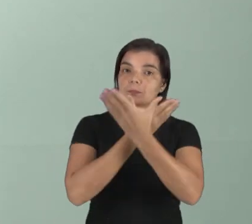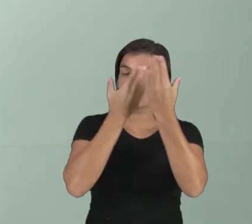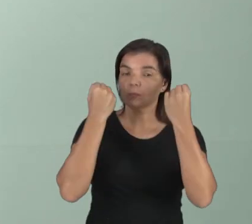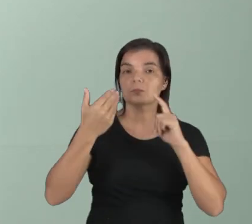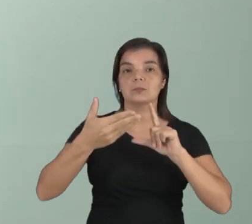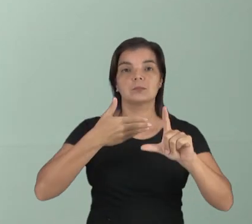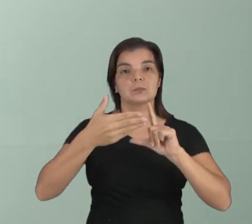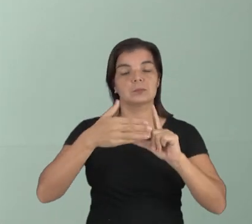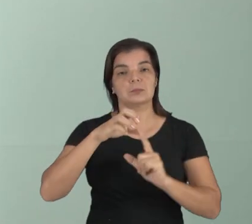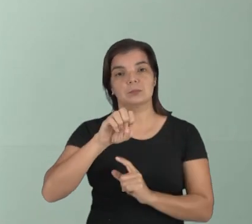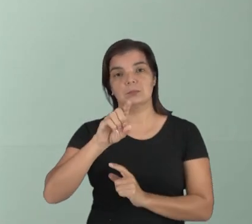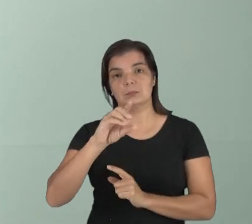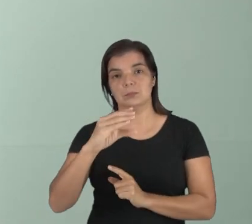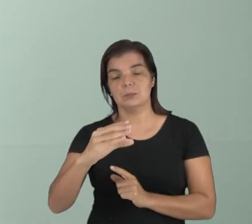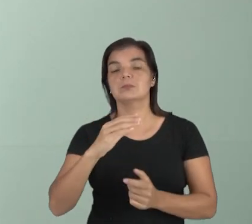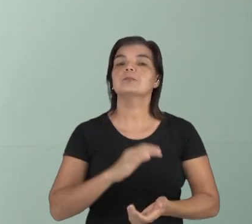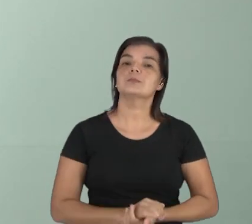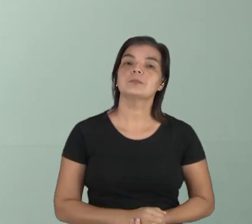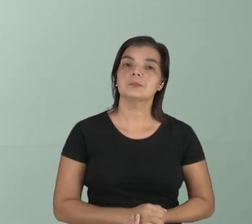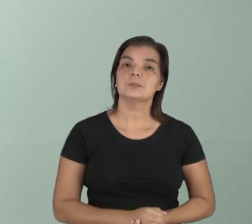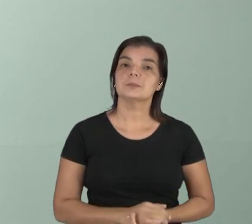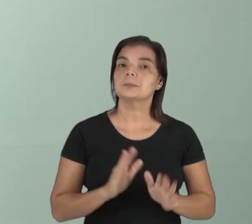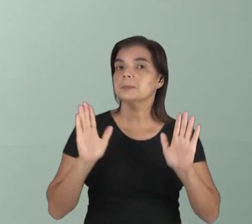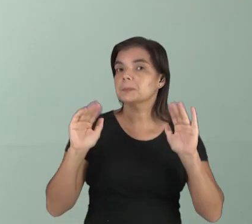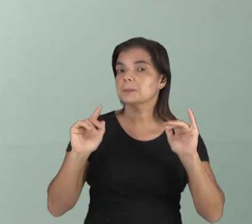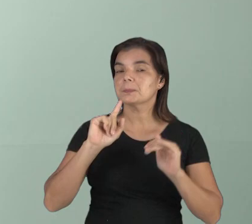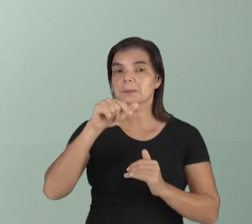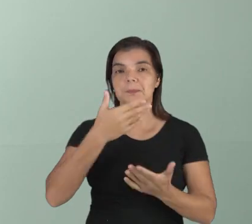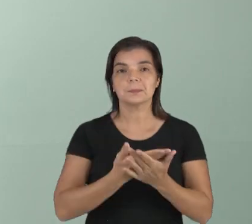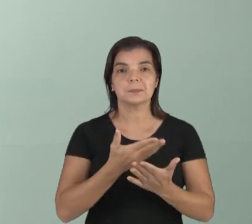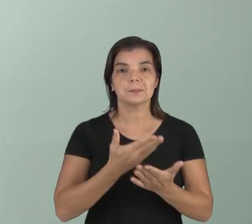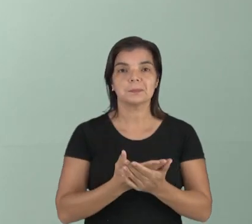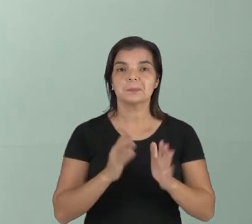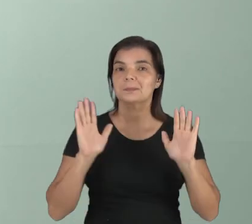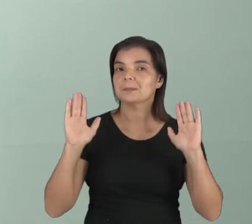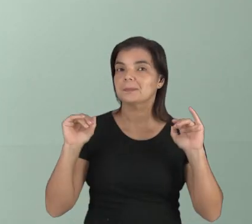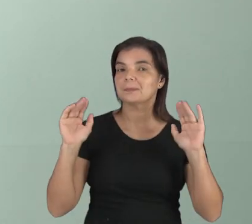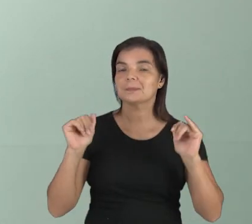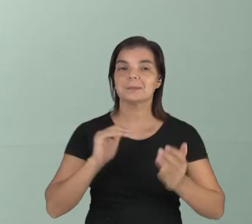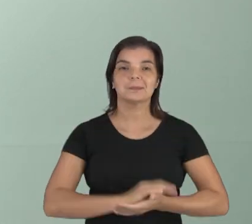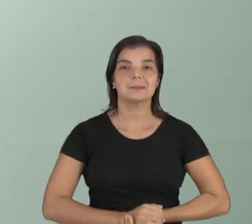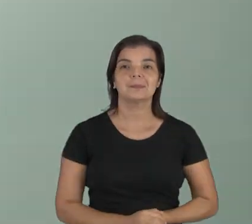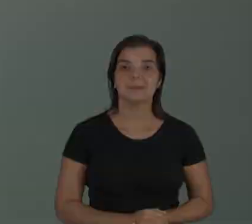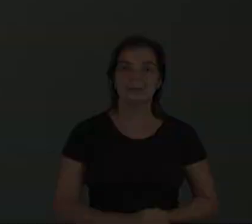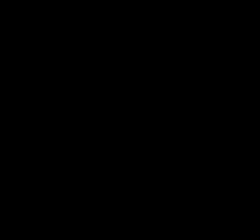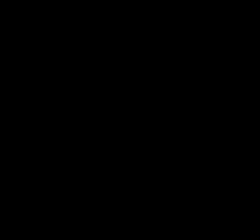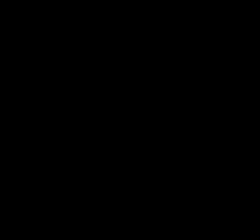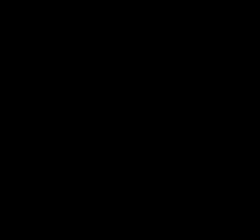esqueçam de acessar a nossa plataforma e até a nossa próxima aula. Tchau!